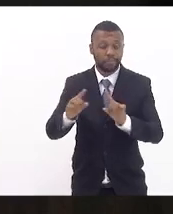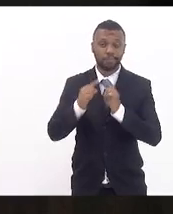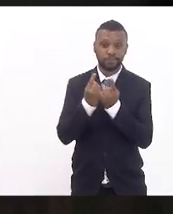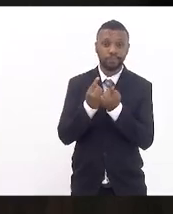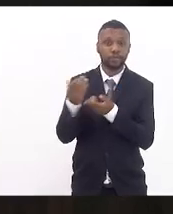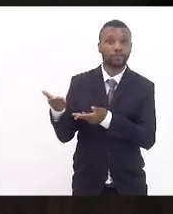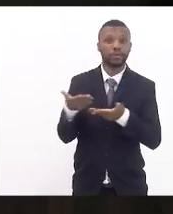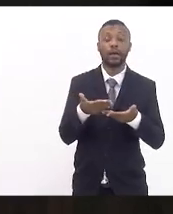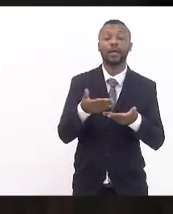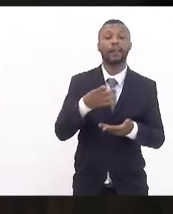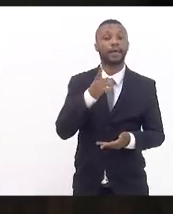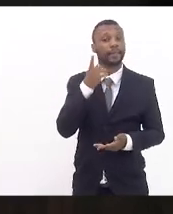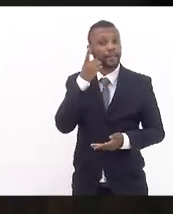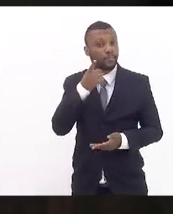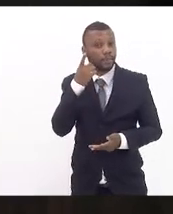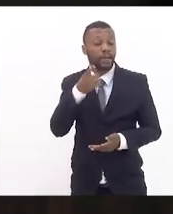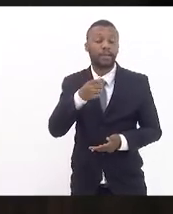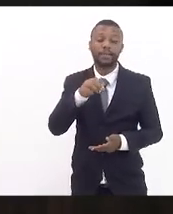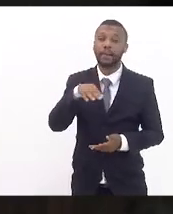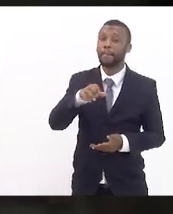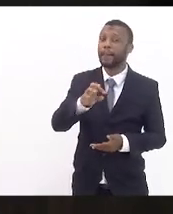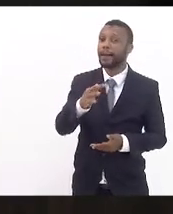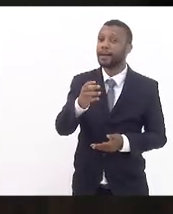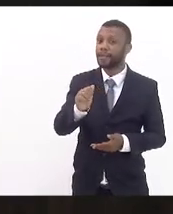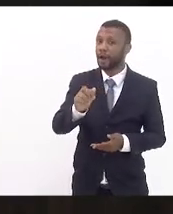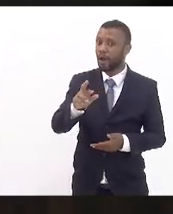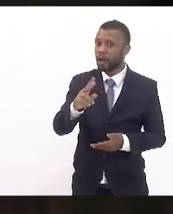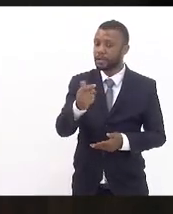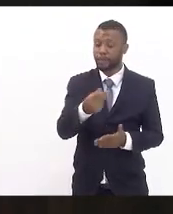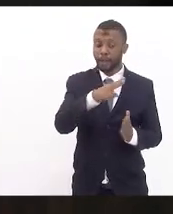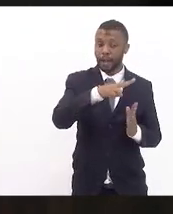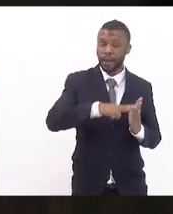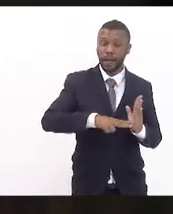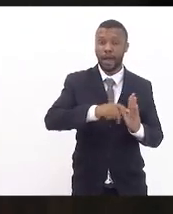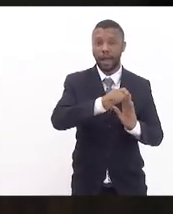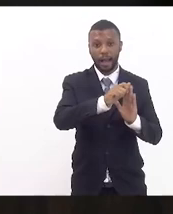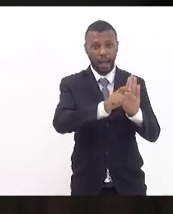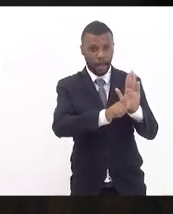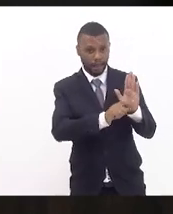a deputada Marta Rocha a fazer a leitura da ata da sessão anterior.